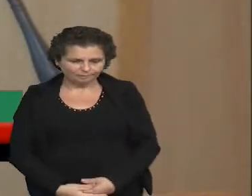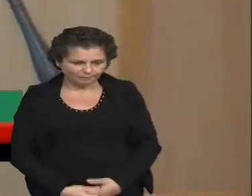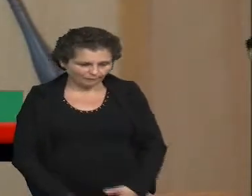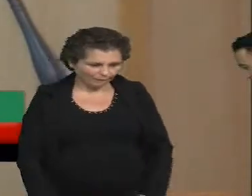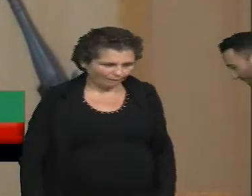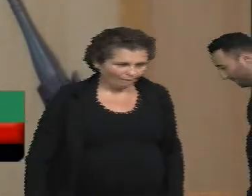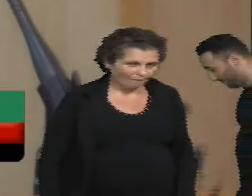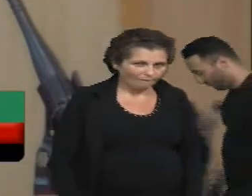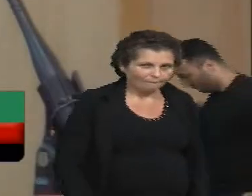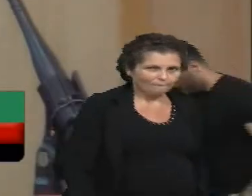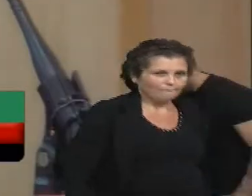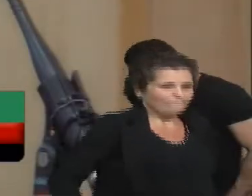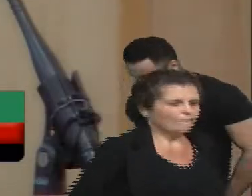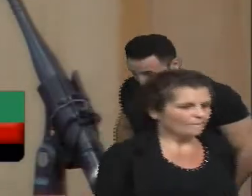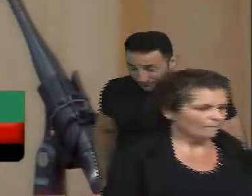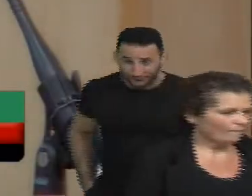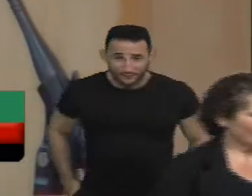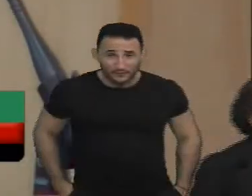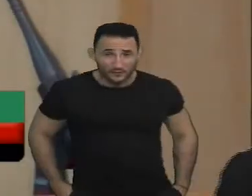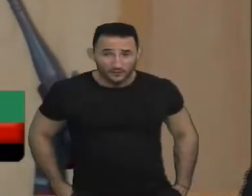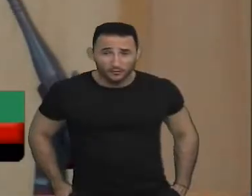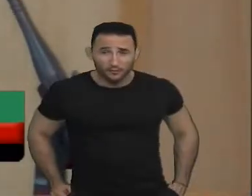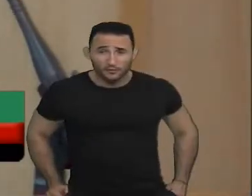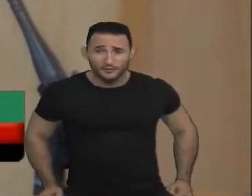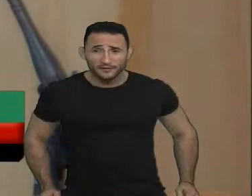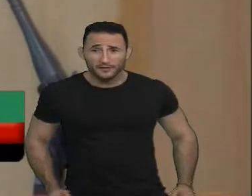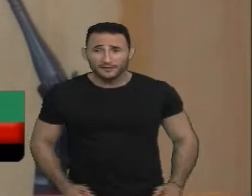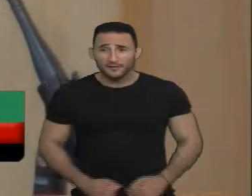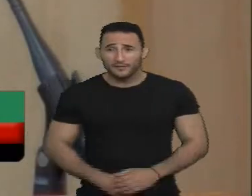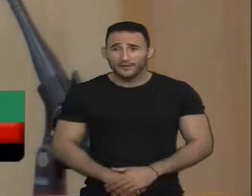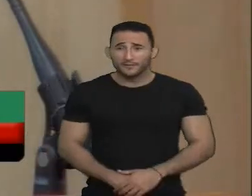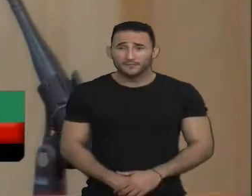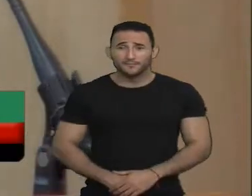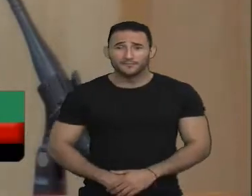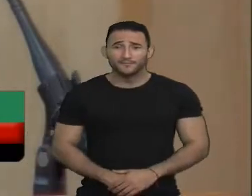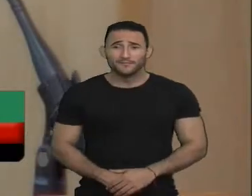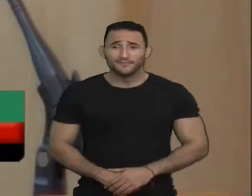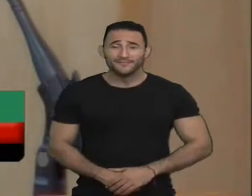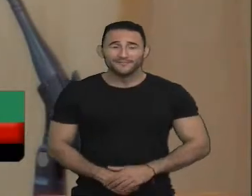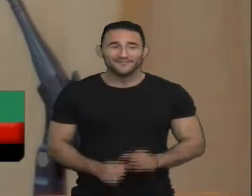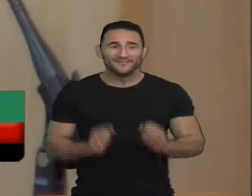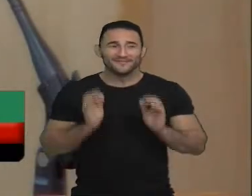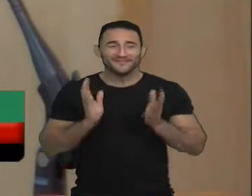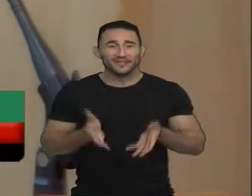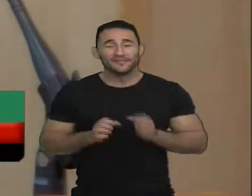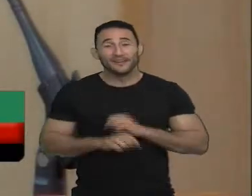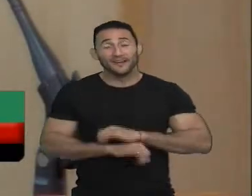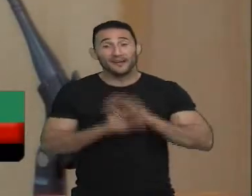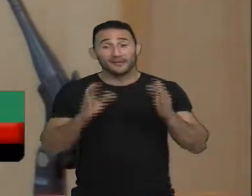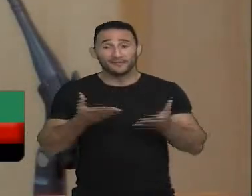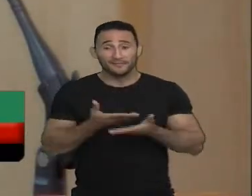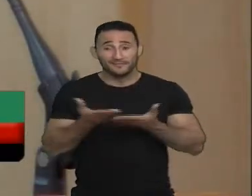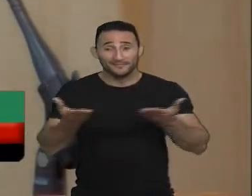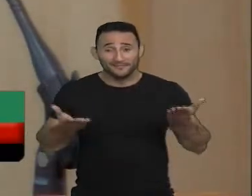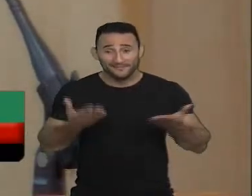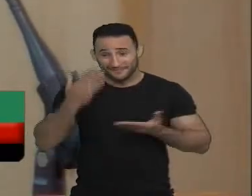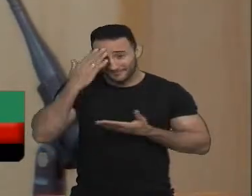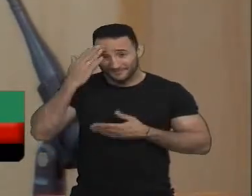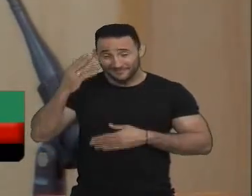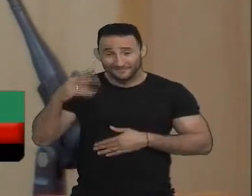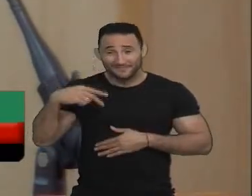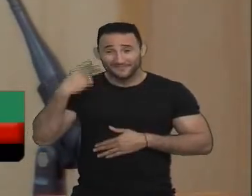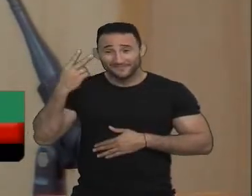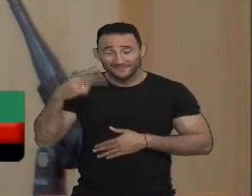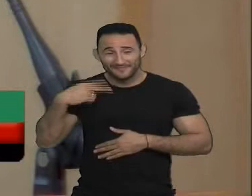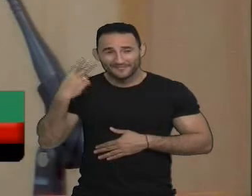está bem claro a justificativa. Vou ler para vocês e agradeço a vereadora Ana Paula, né, por ter se antecipado